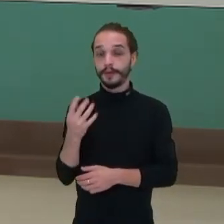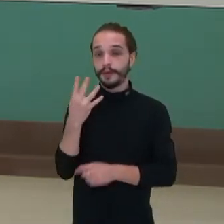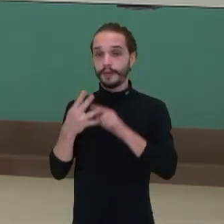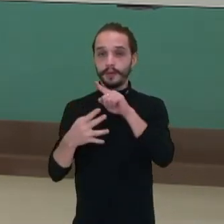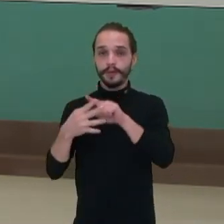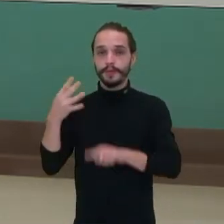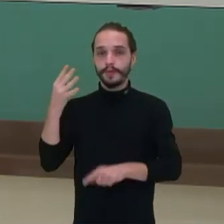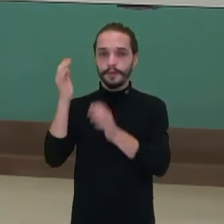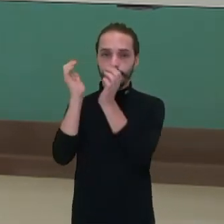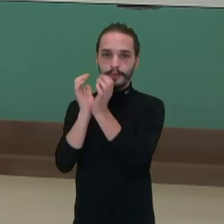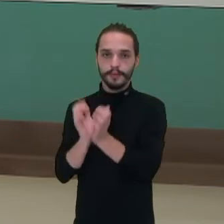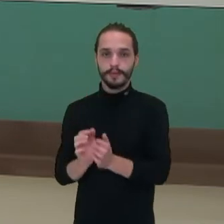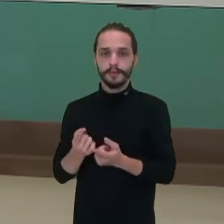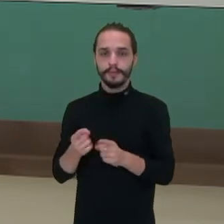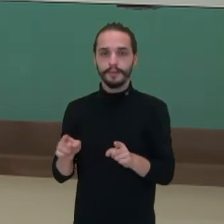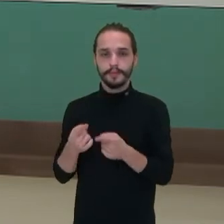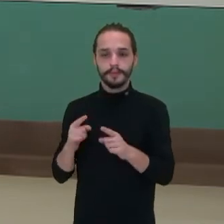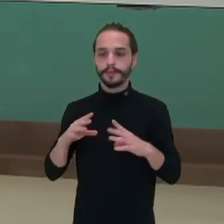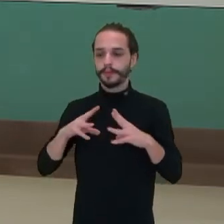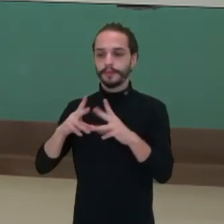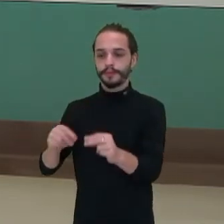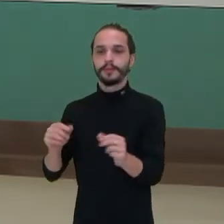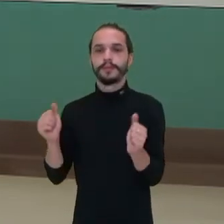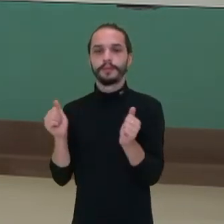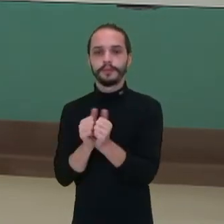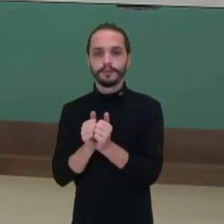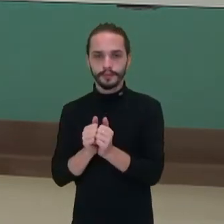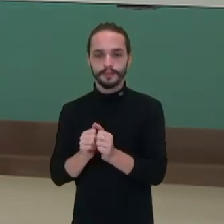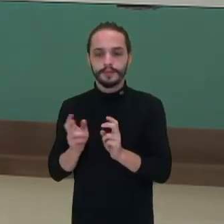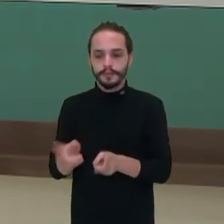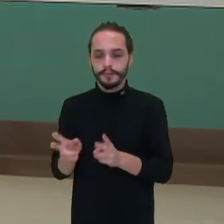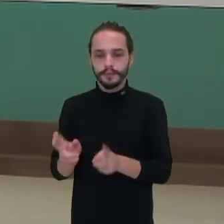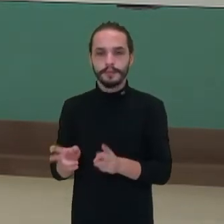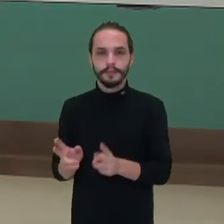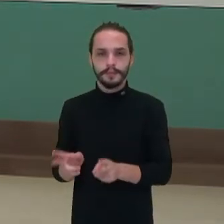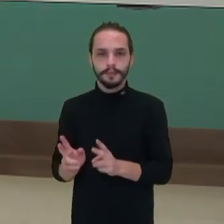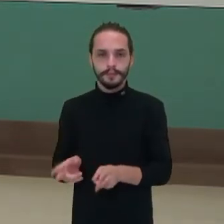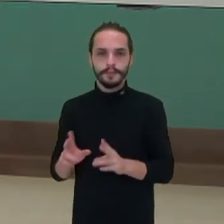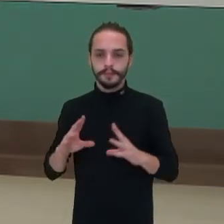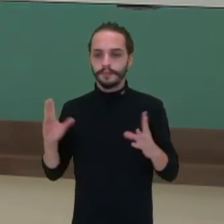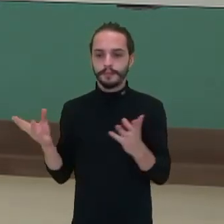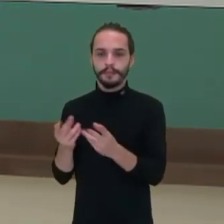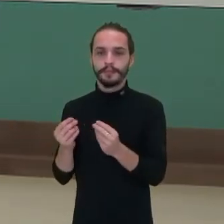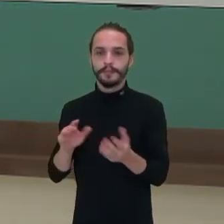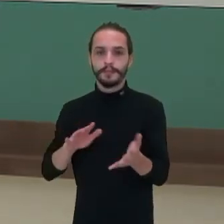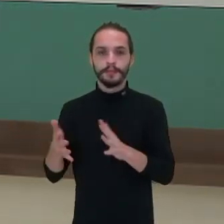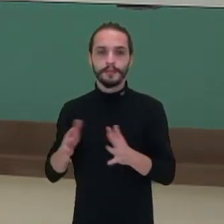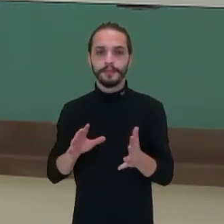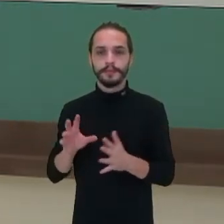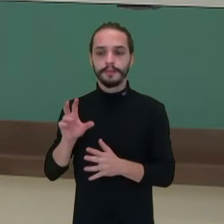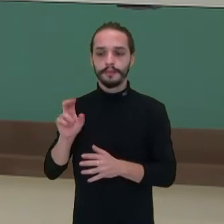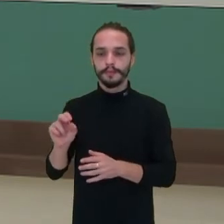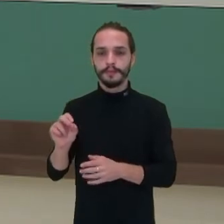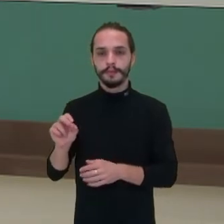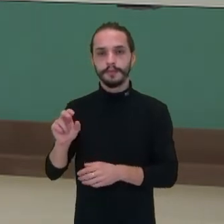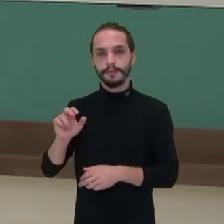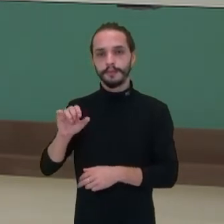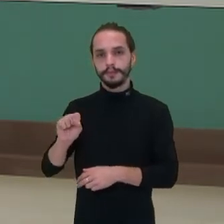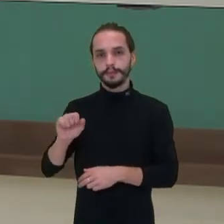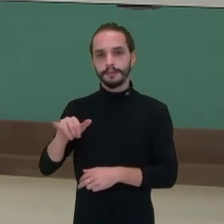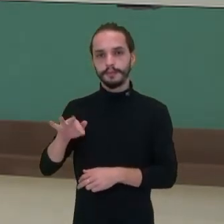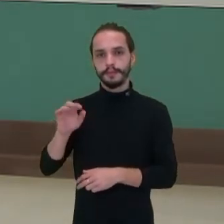madeira, metal e sopro, todos eles estão juntos tocando com todos os instrumentos, que são em torno de 50 instrumentos. E isso é uma sinfonia, todos os